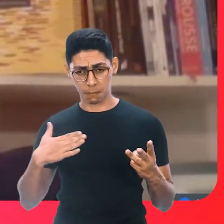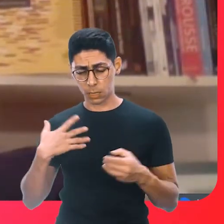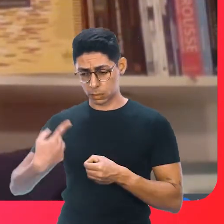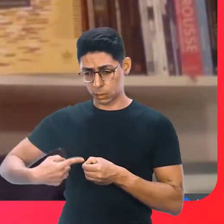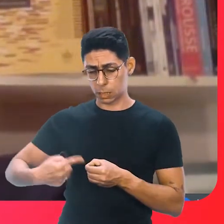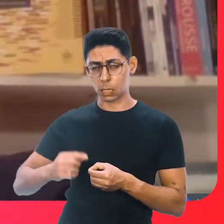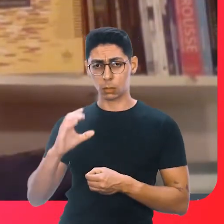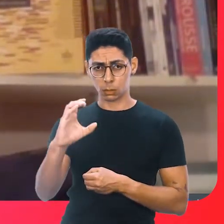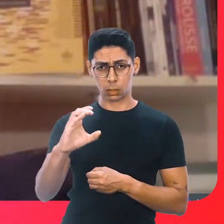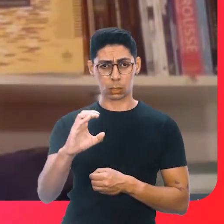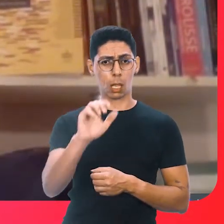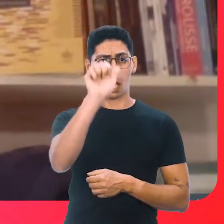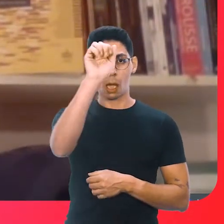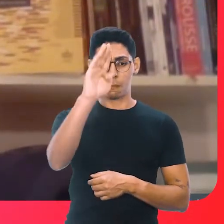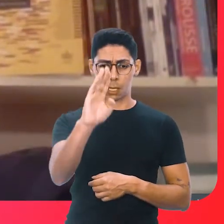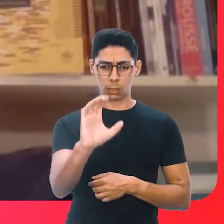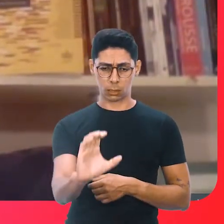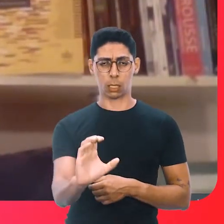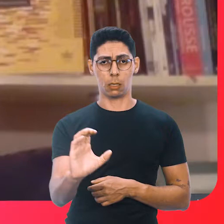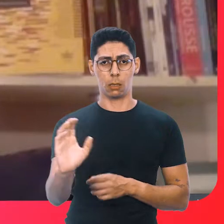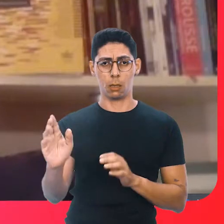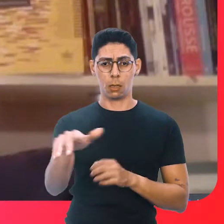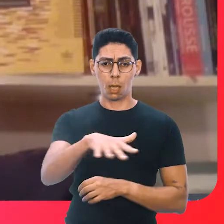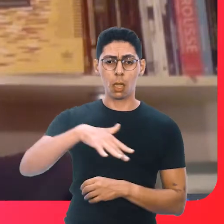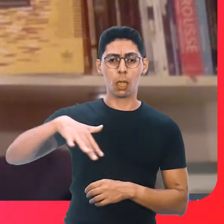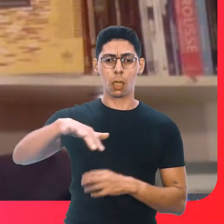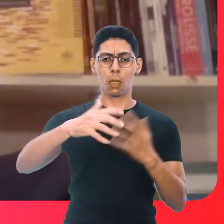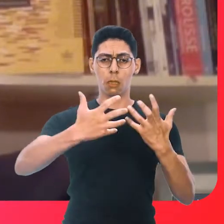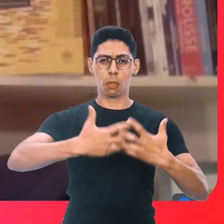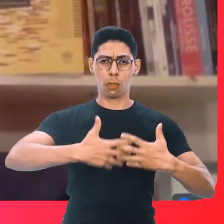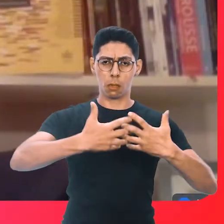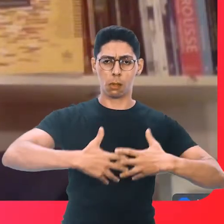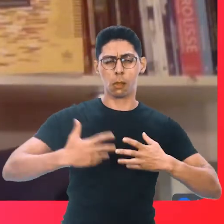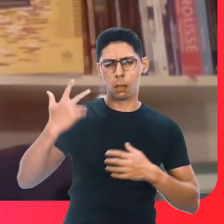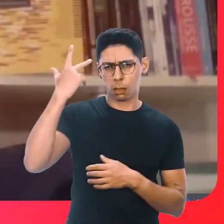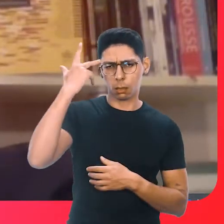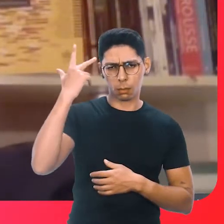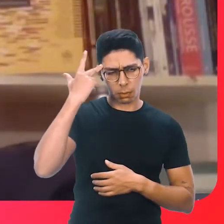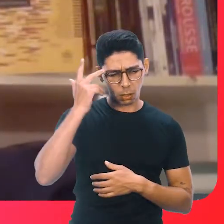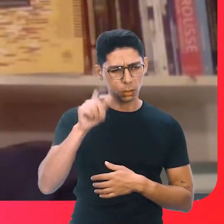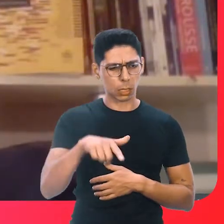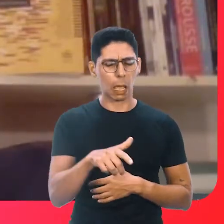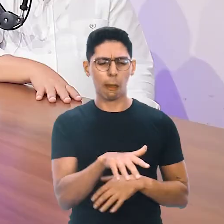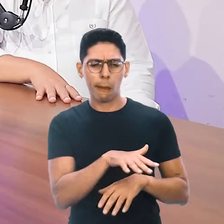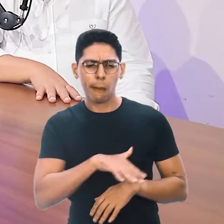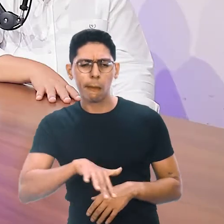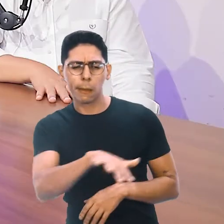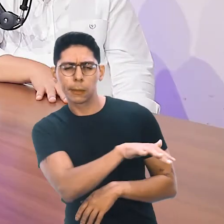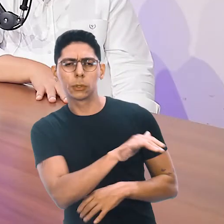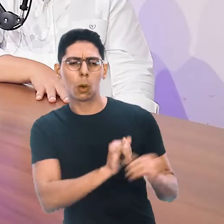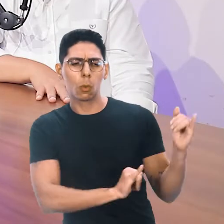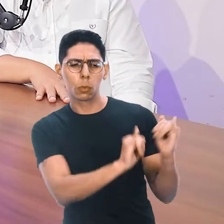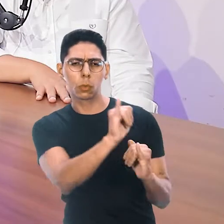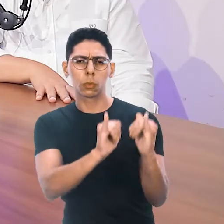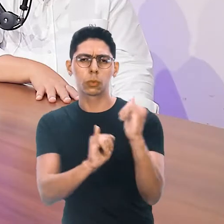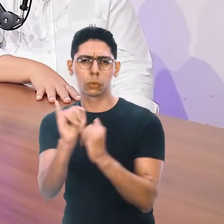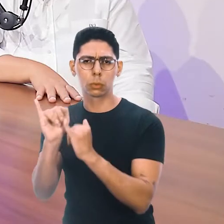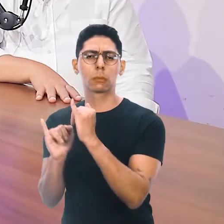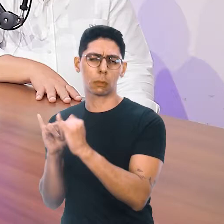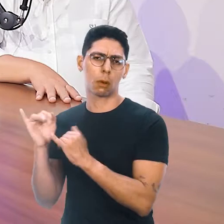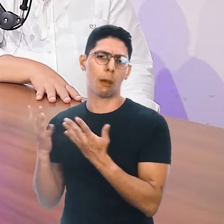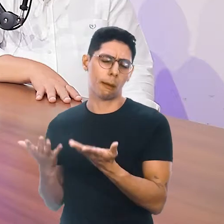Aí forma o ABC. O ABC paulista é aquela grande região industrial, com as grandes montadoras,